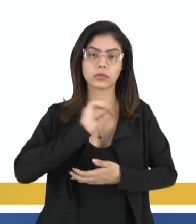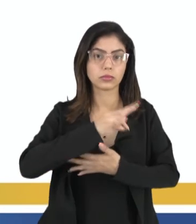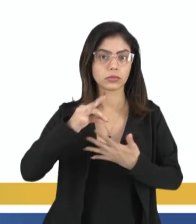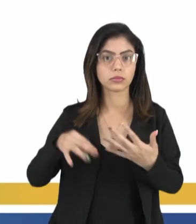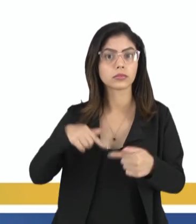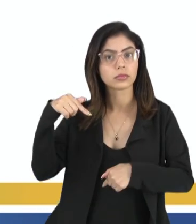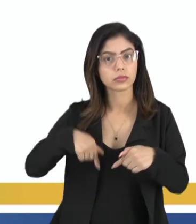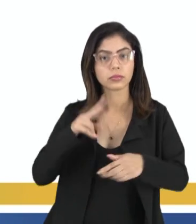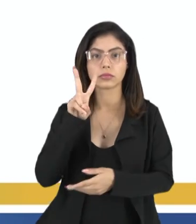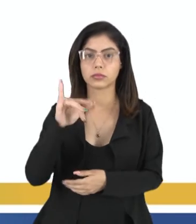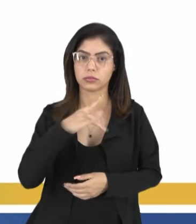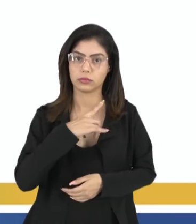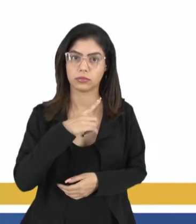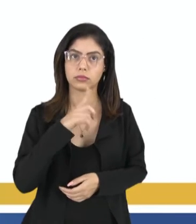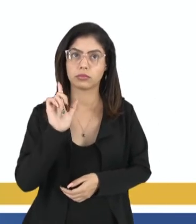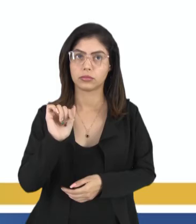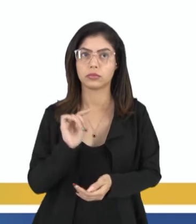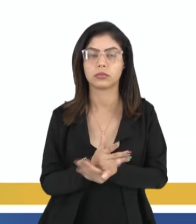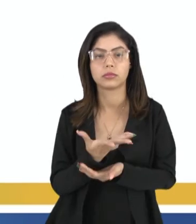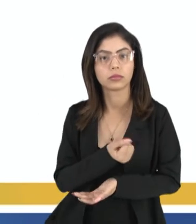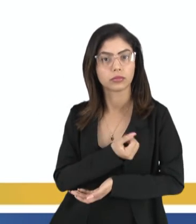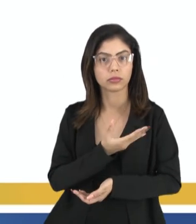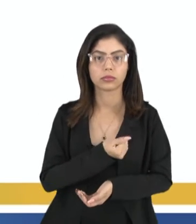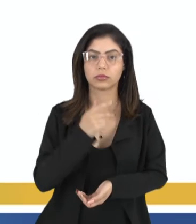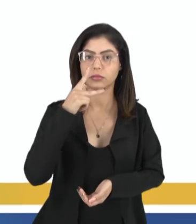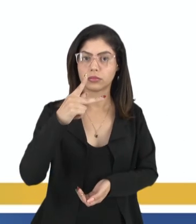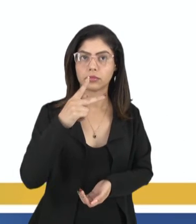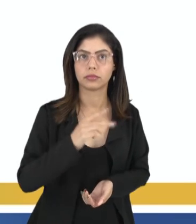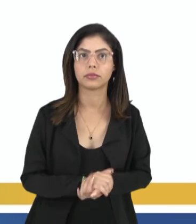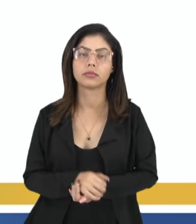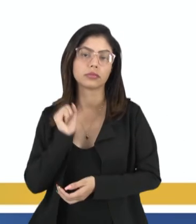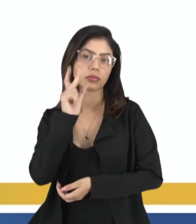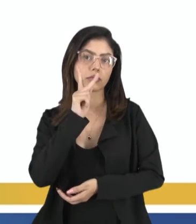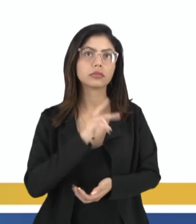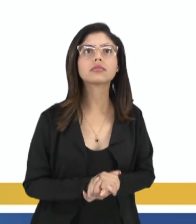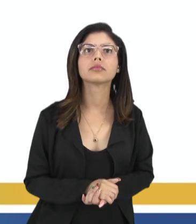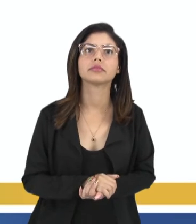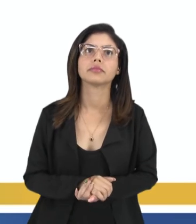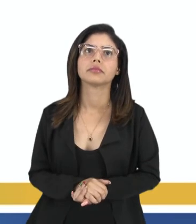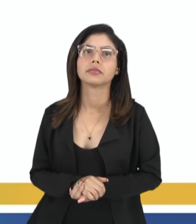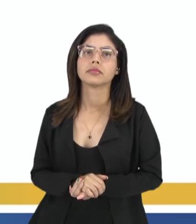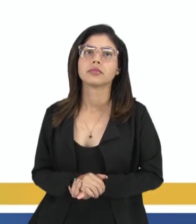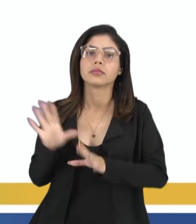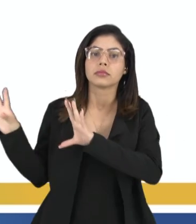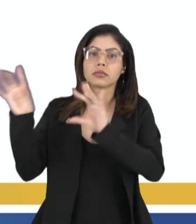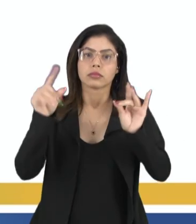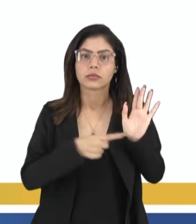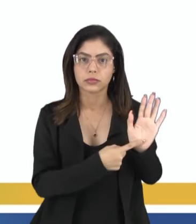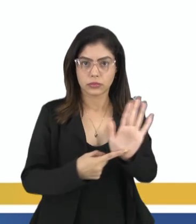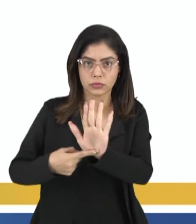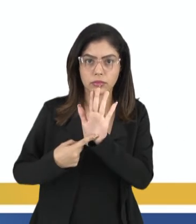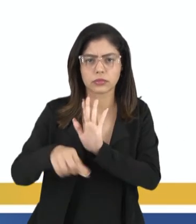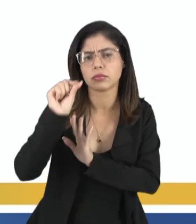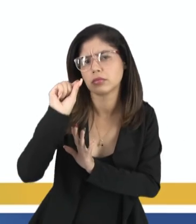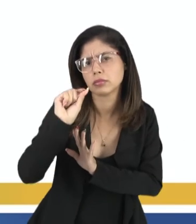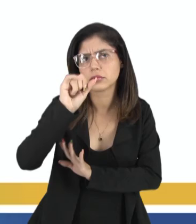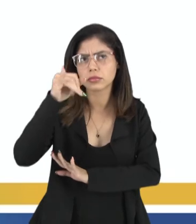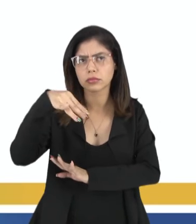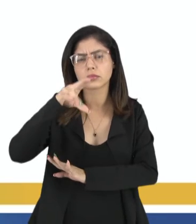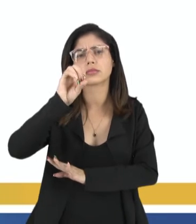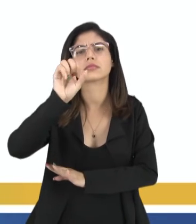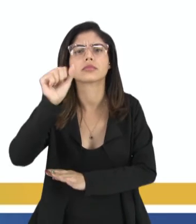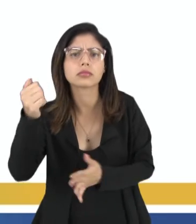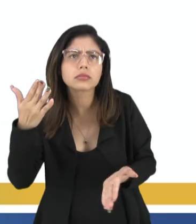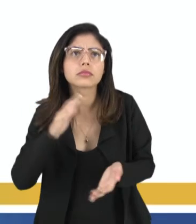ele sempre vai ser igual ao número de prótons, ok? Aí aqui eu trouxe para vocês o que que é o íons. O que que são